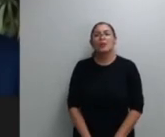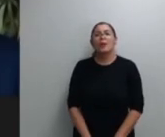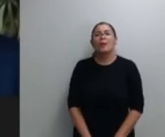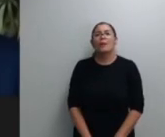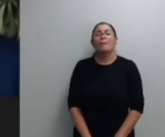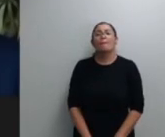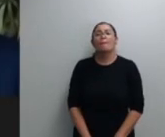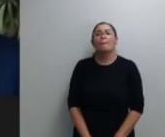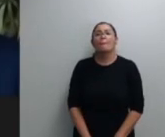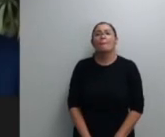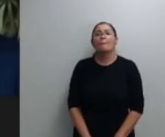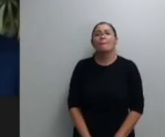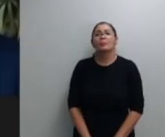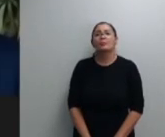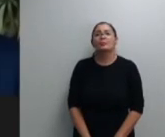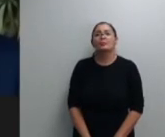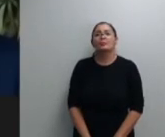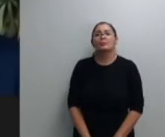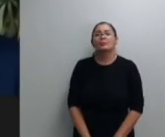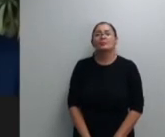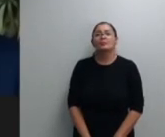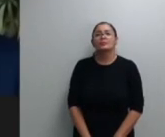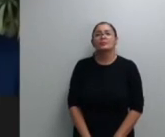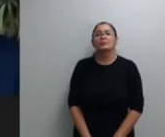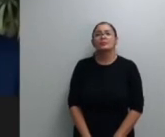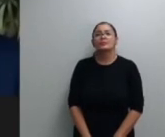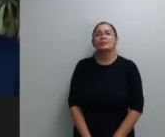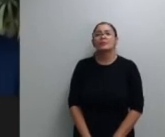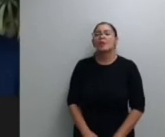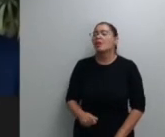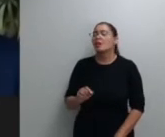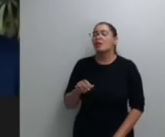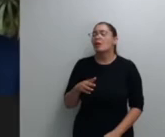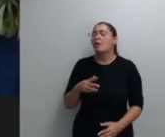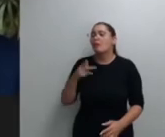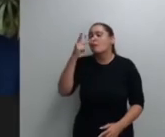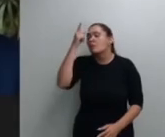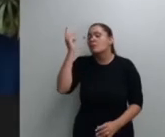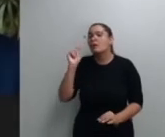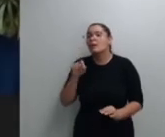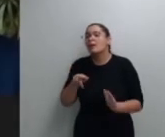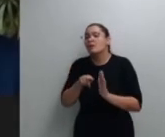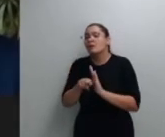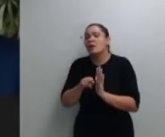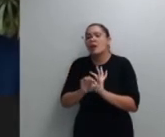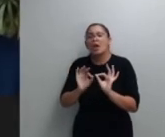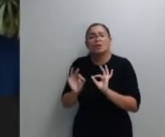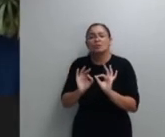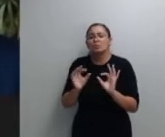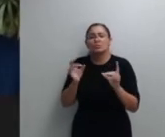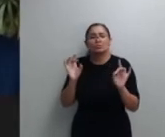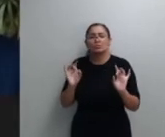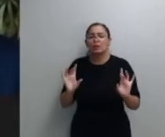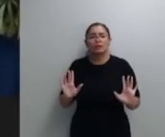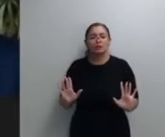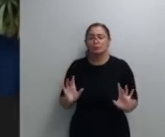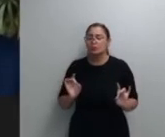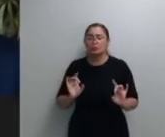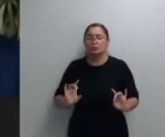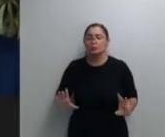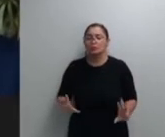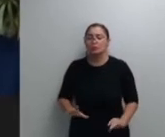ressuscitou ninguém ressuscitou né era só esse o destaque no primeiro momento